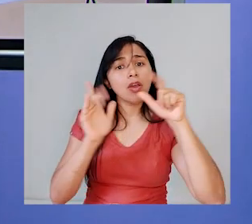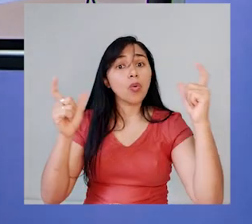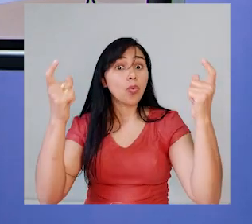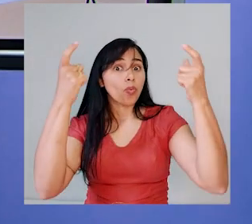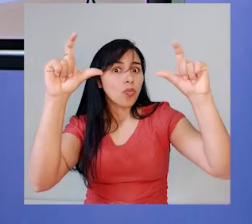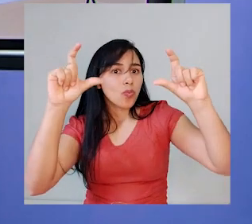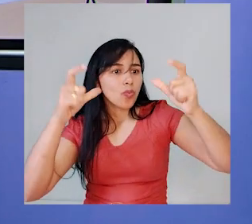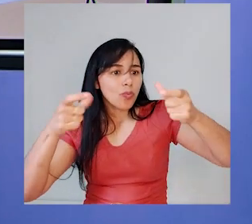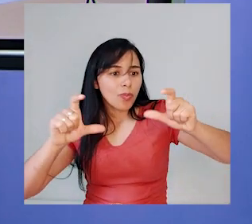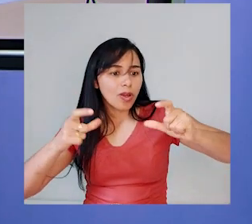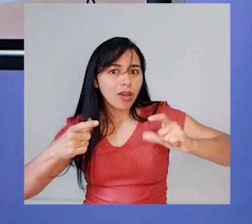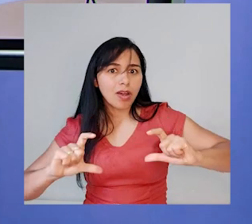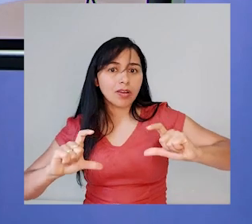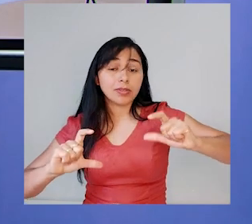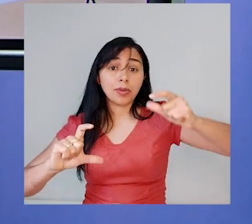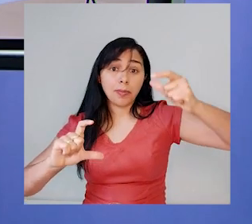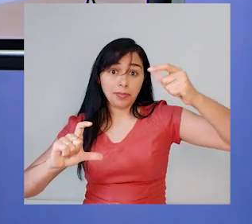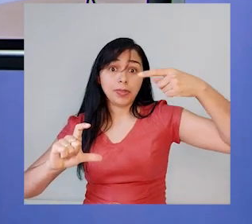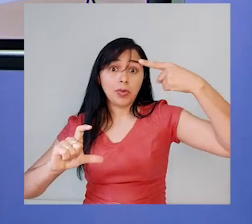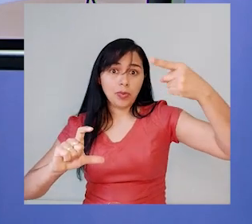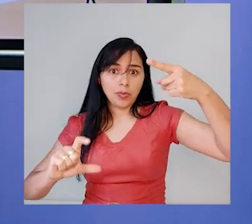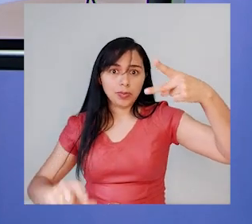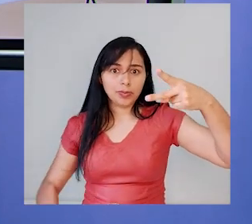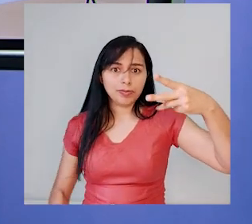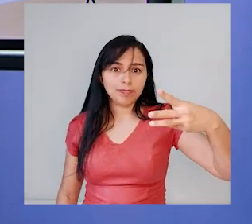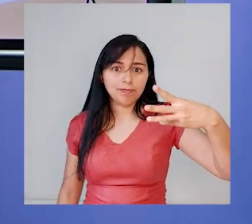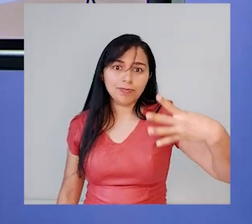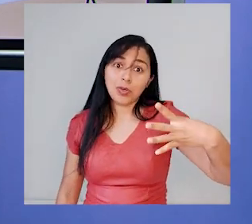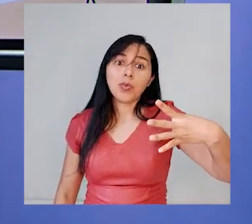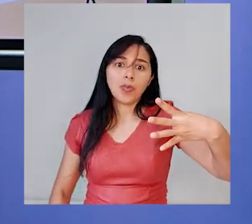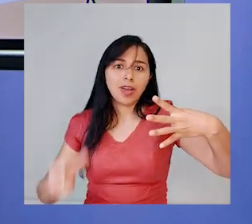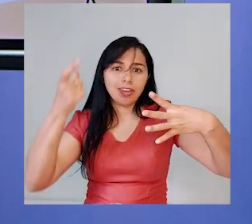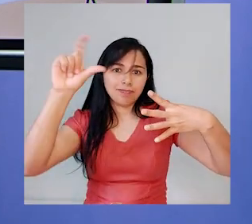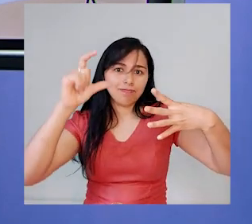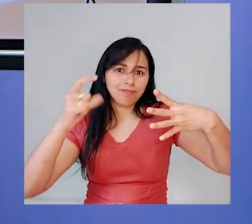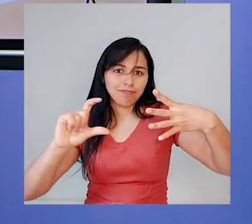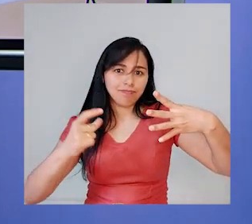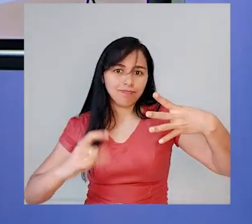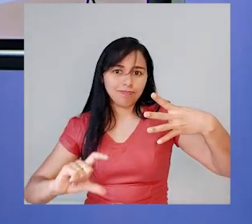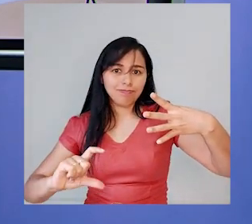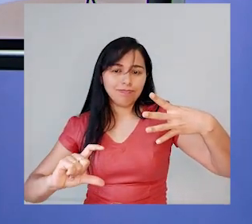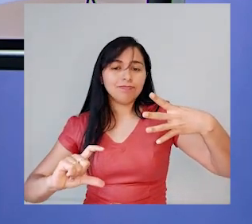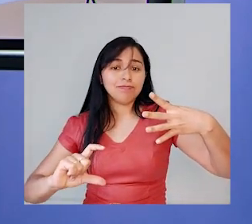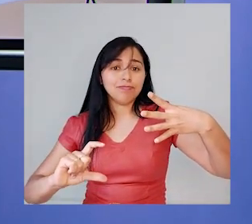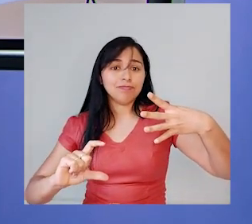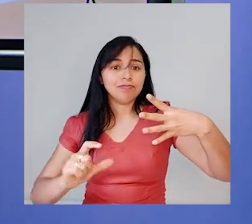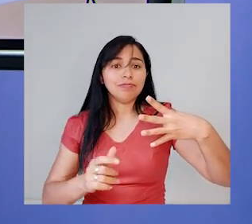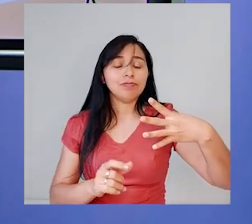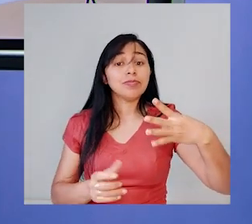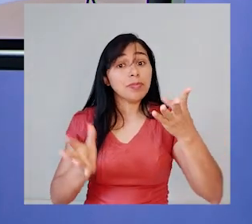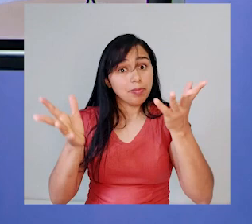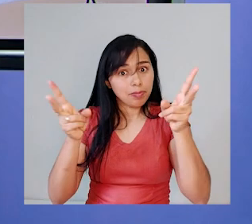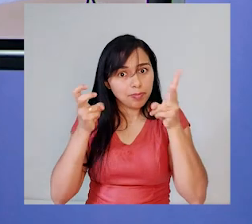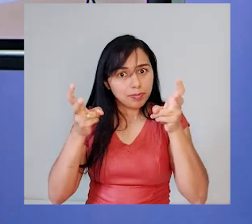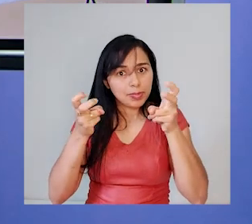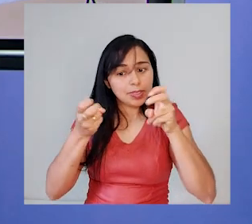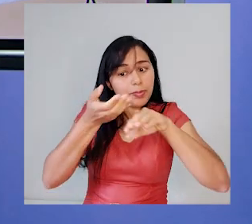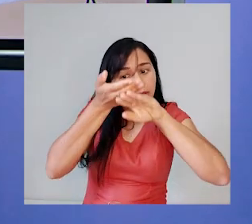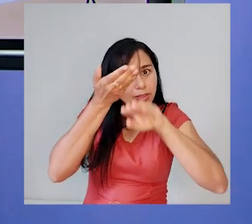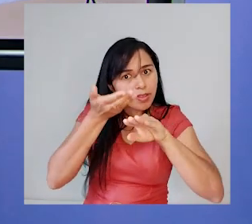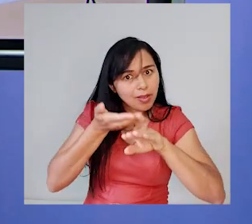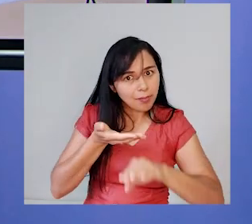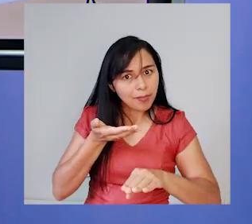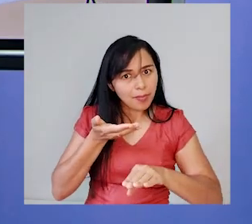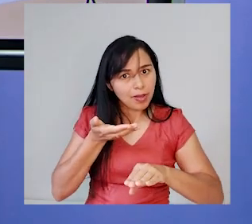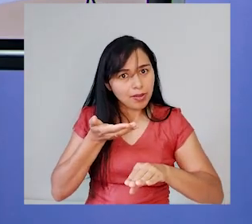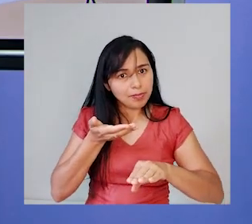1, 2, 3, 4 conjuntos de versos. Eles são separados por este espaço em branco. Então,